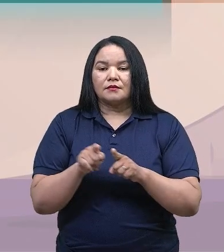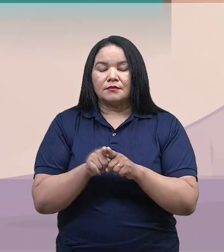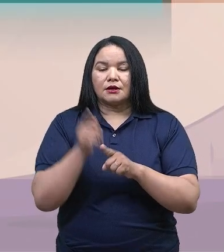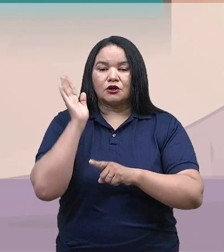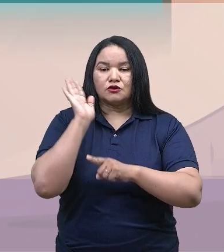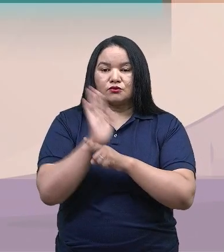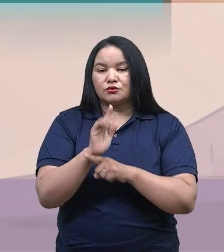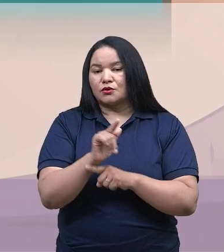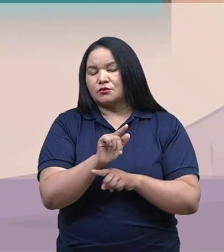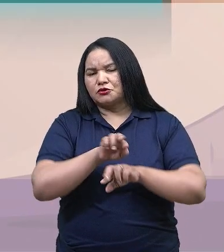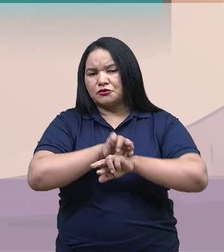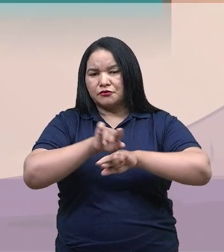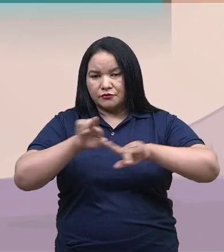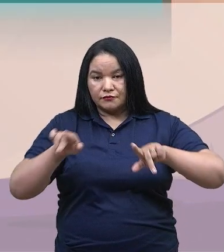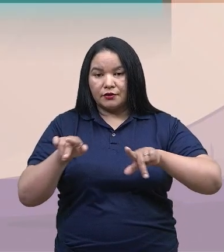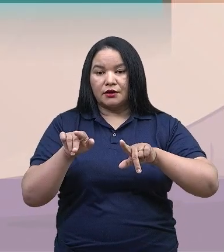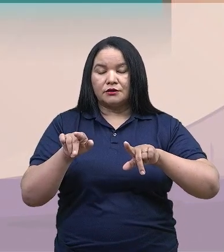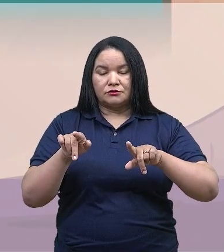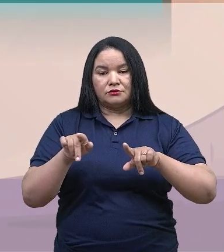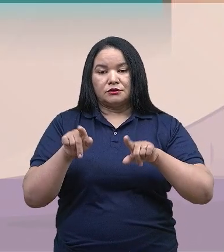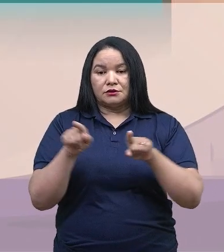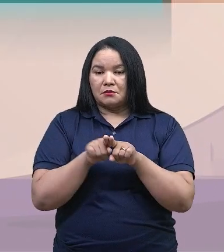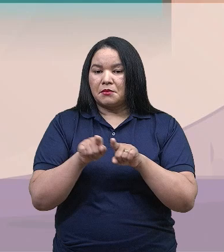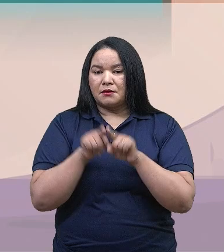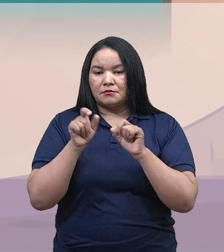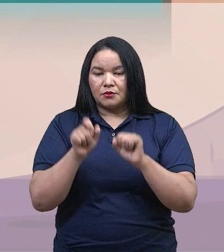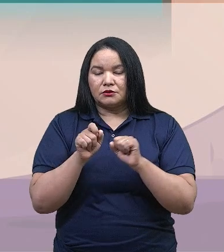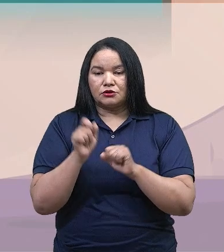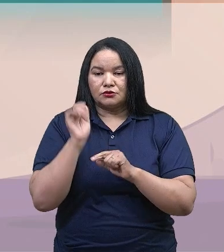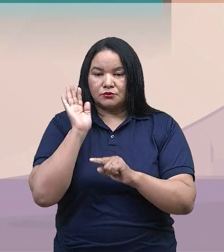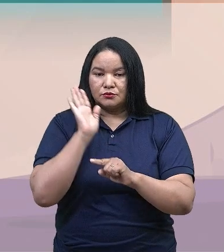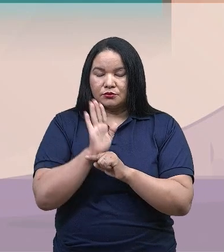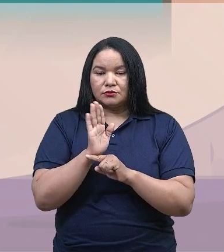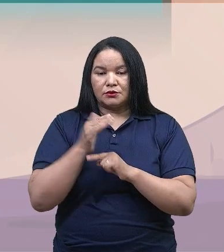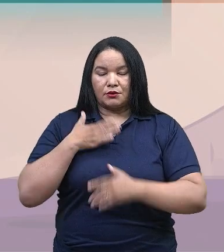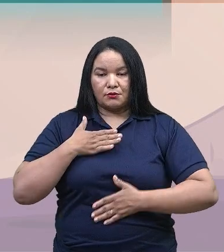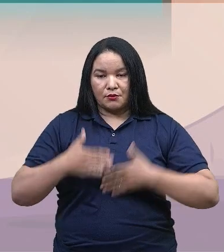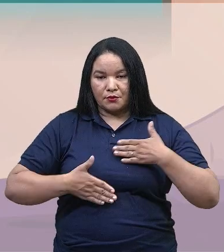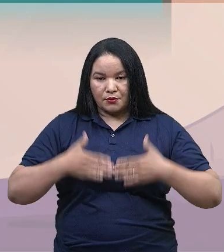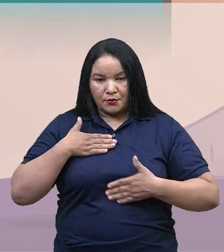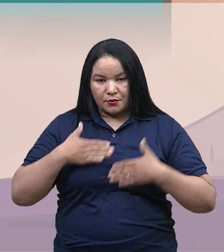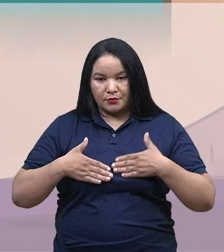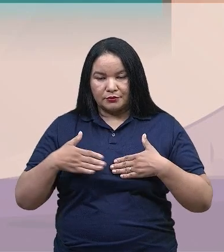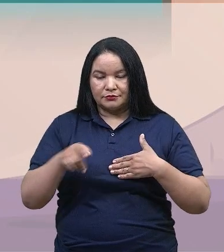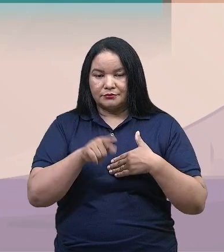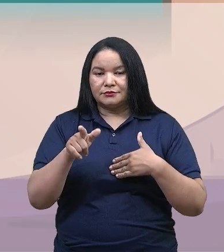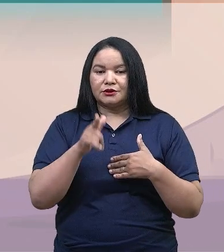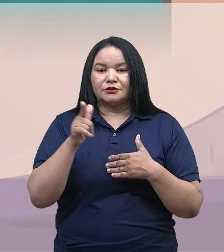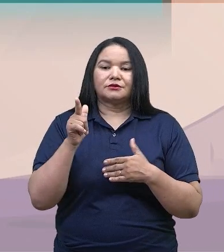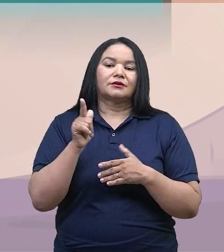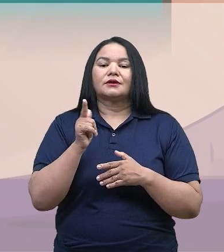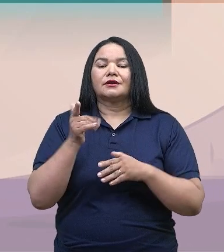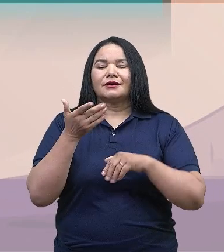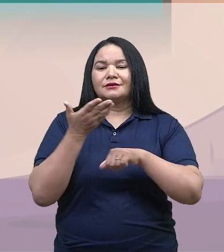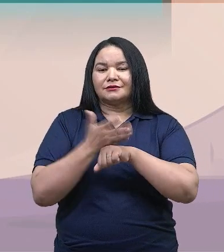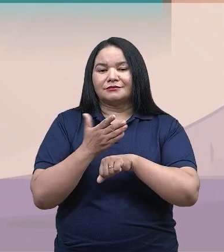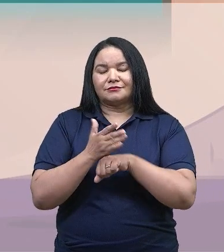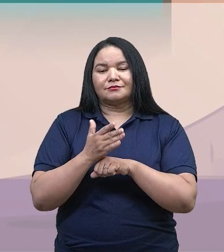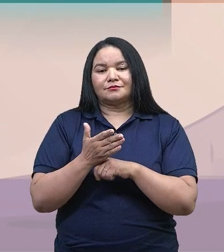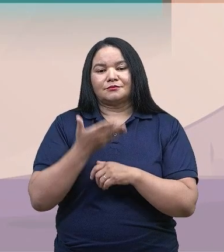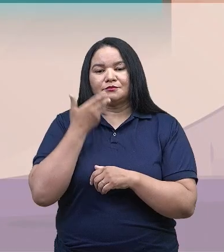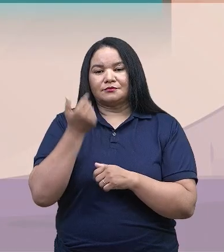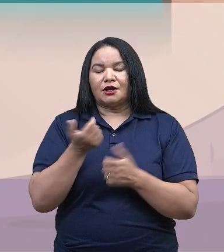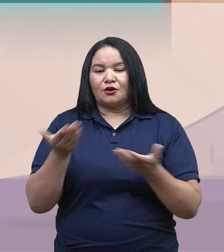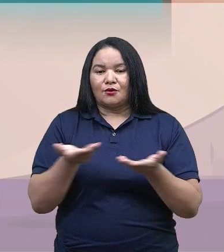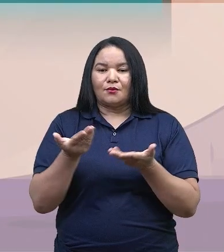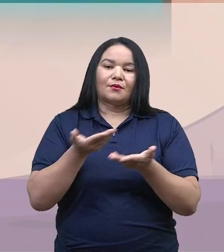a gente pode explorar aí, pode aprender com a prática. Bom, turmas, eu encerro aqui a nossa aula.